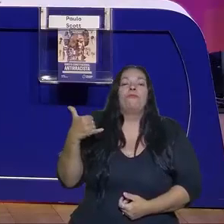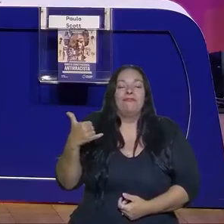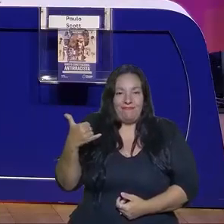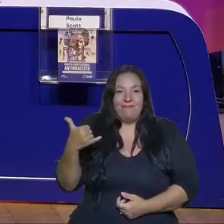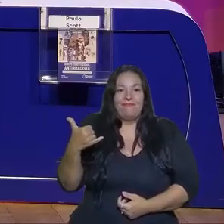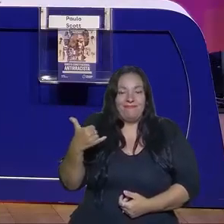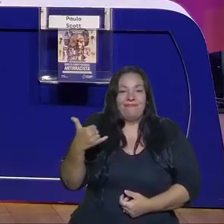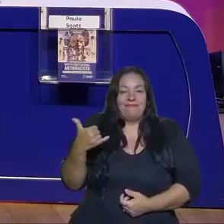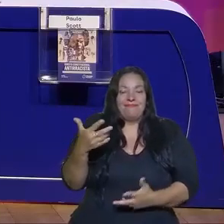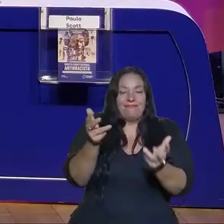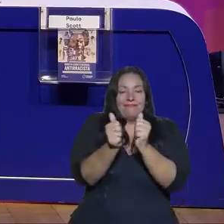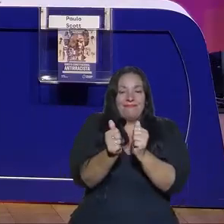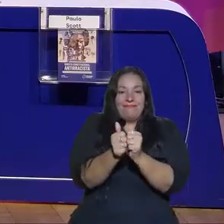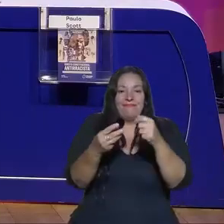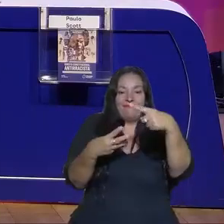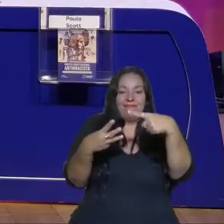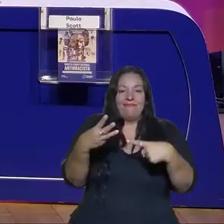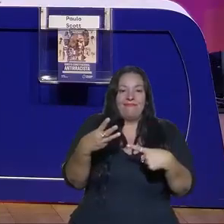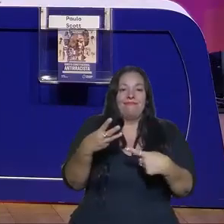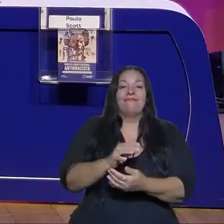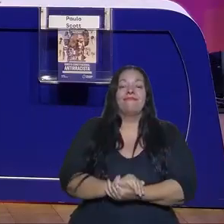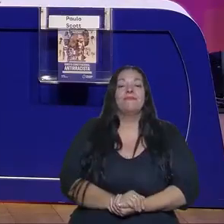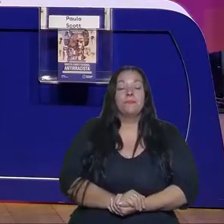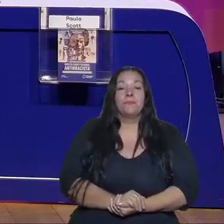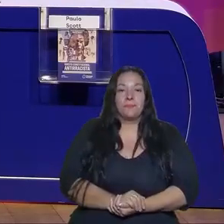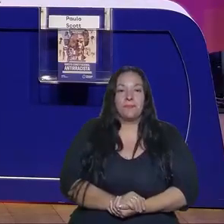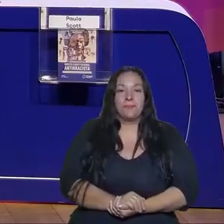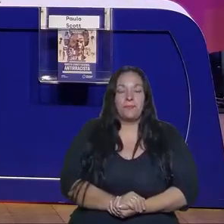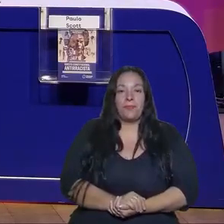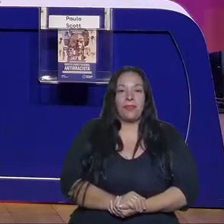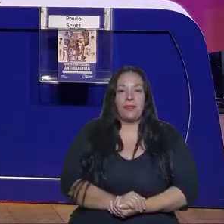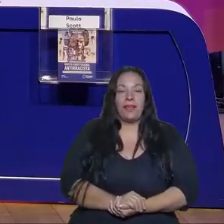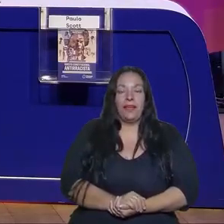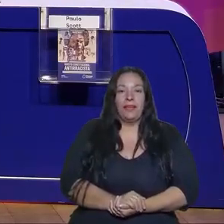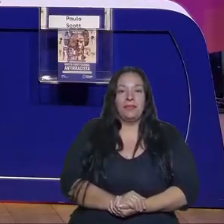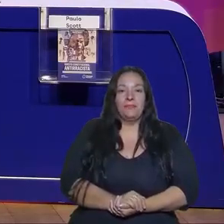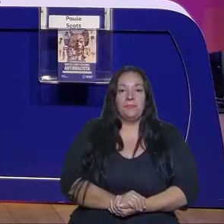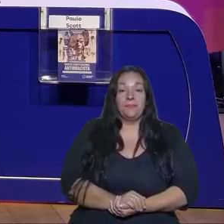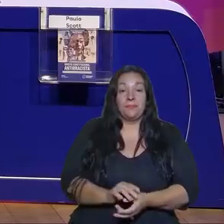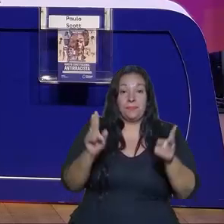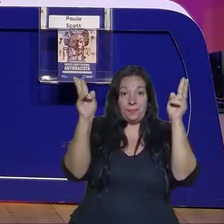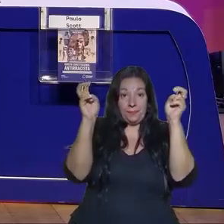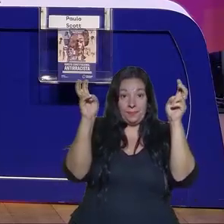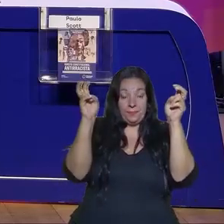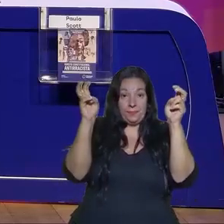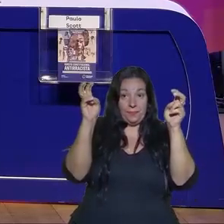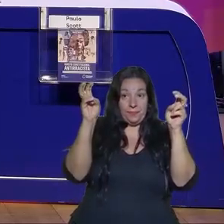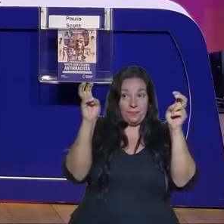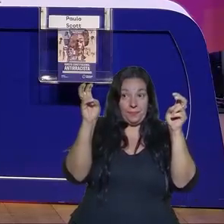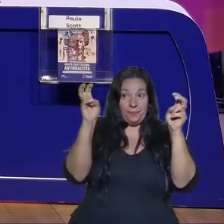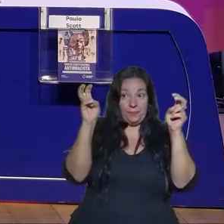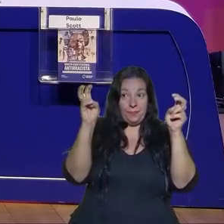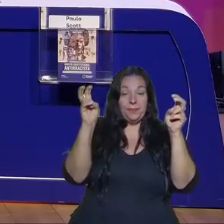pessoa sentada é Cidinha da Silva, uma mulher negra que possui os cabelos todos envoltos em pequenos dreads de tom escuro que lhe estão presos no